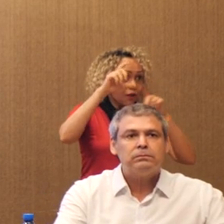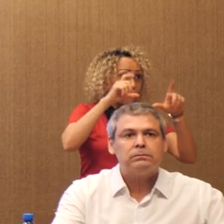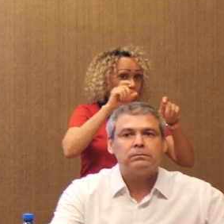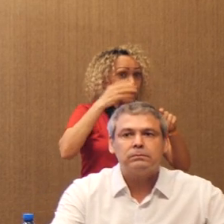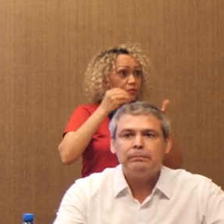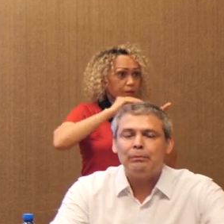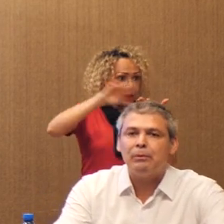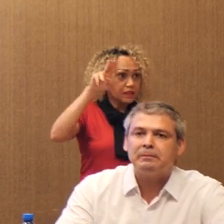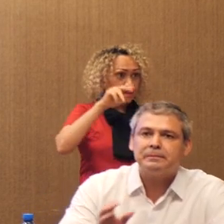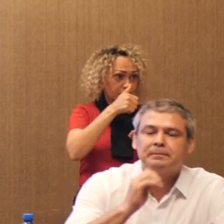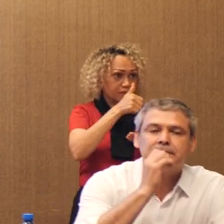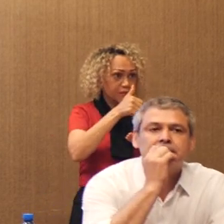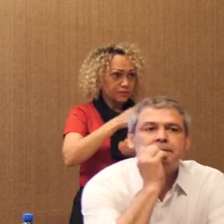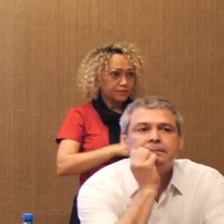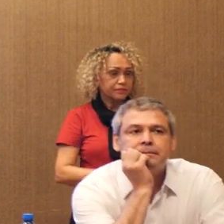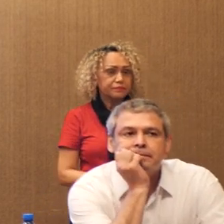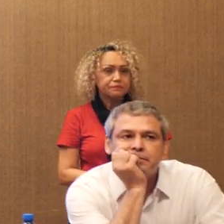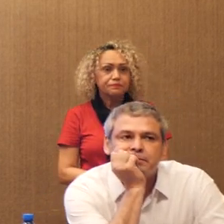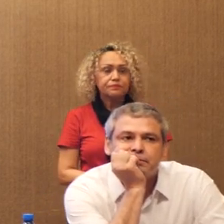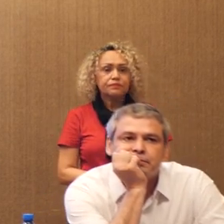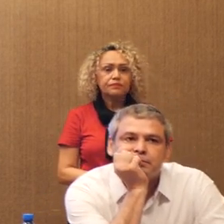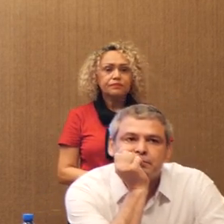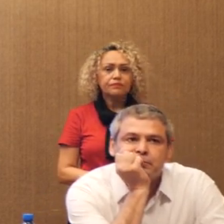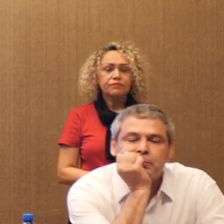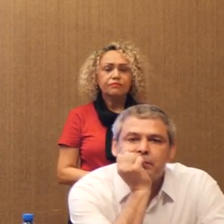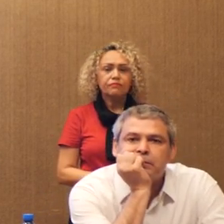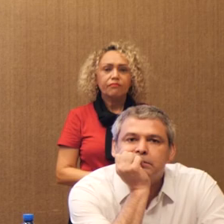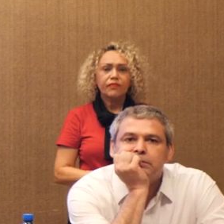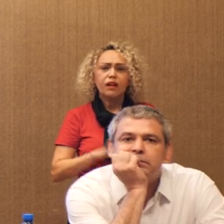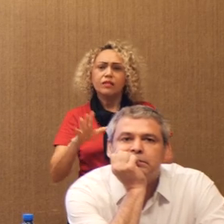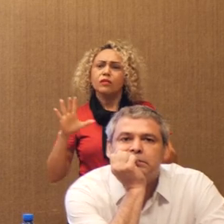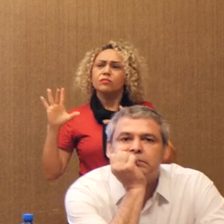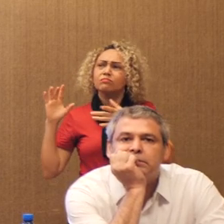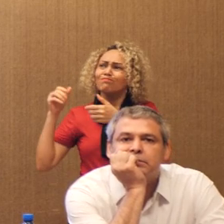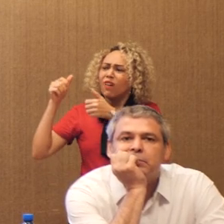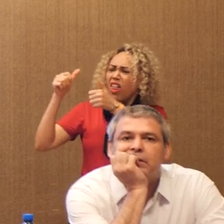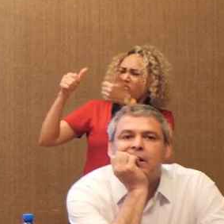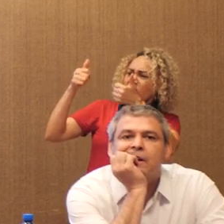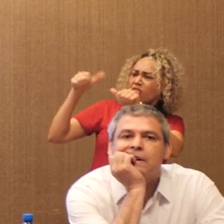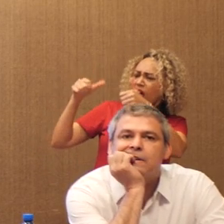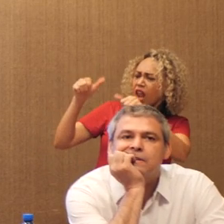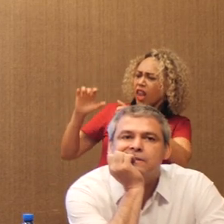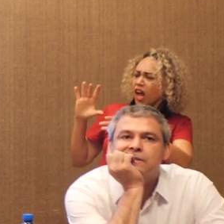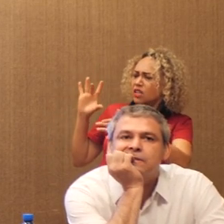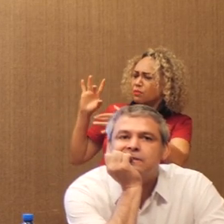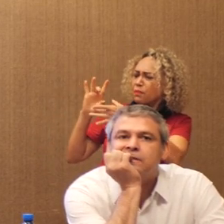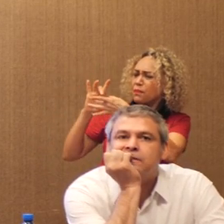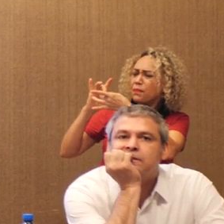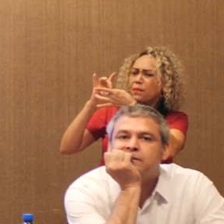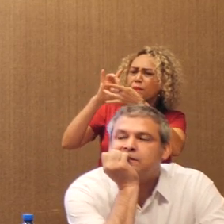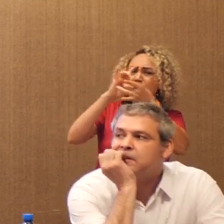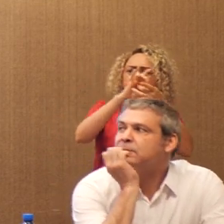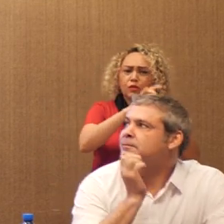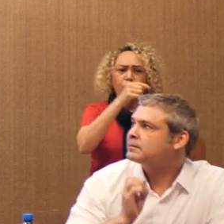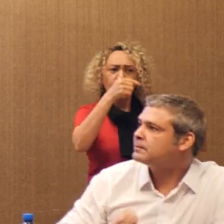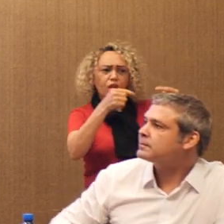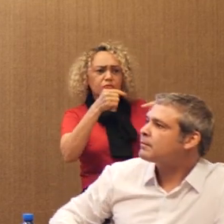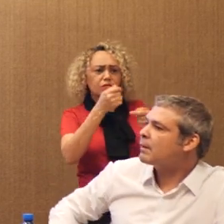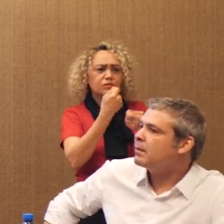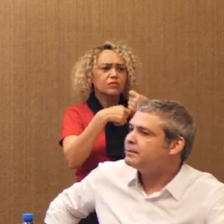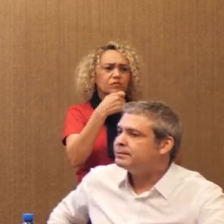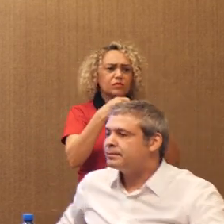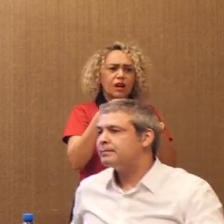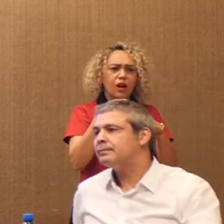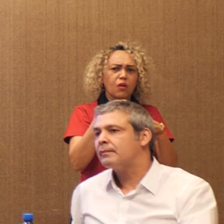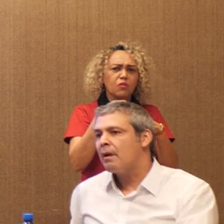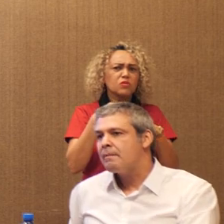de conjuntura, não apenas as respostas que a gente já tem produzidas na cabeça